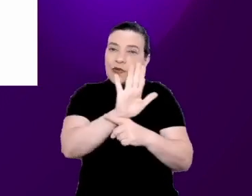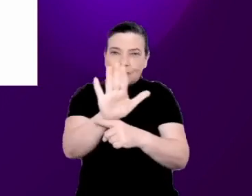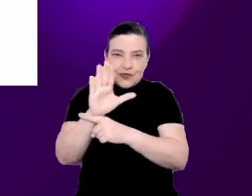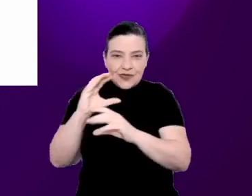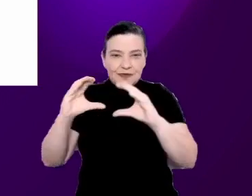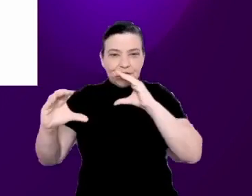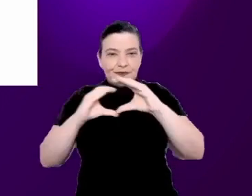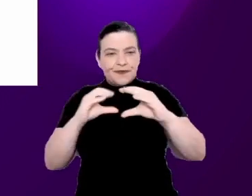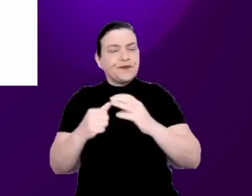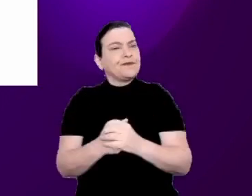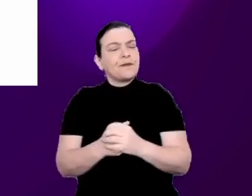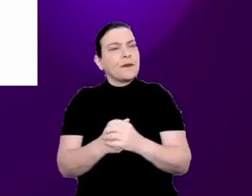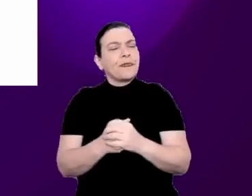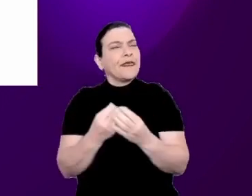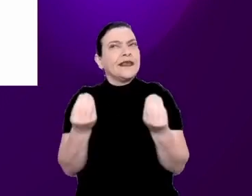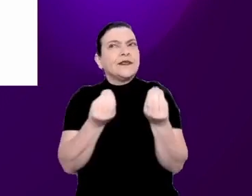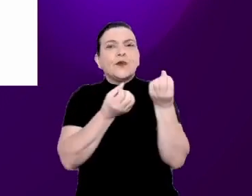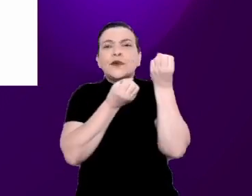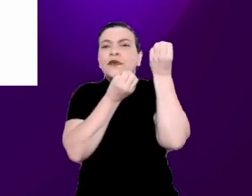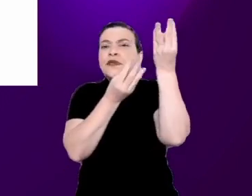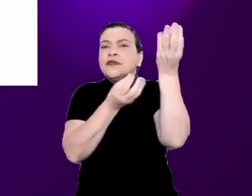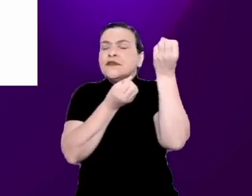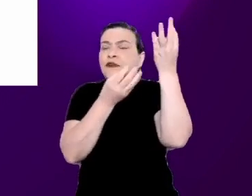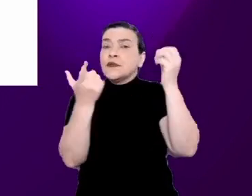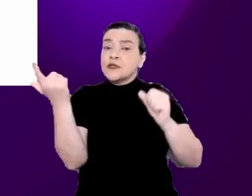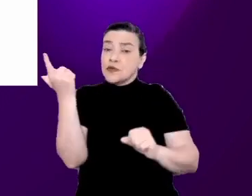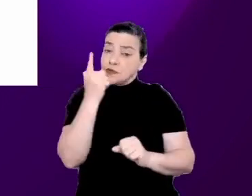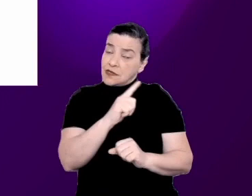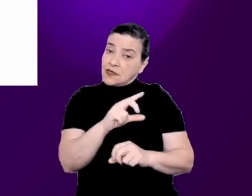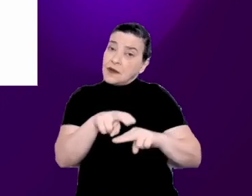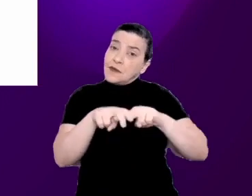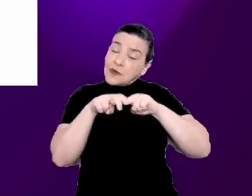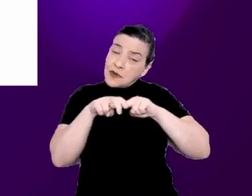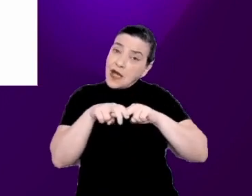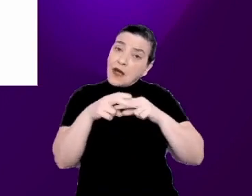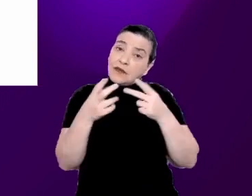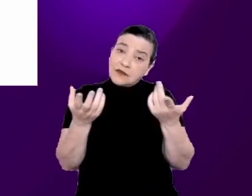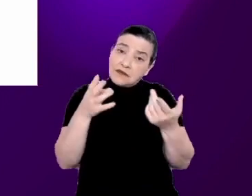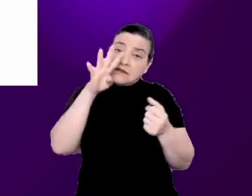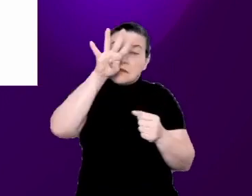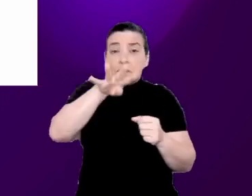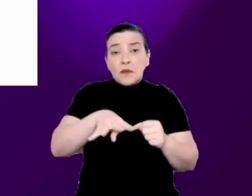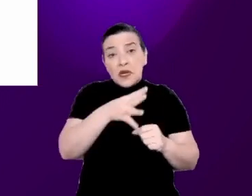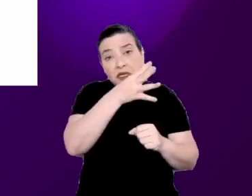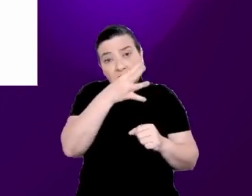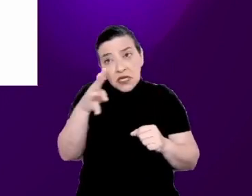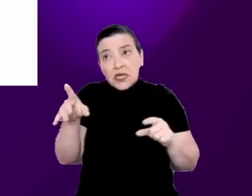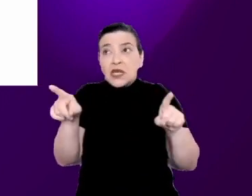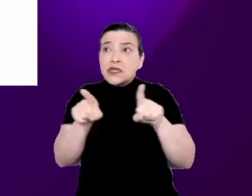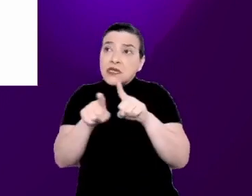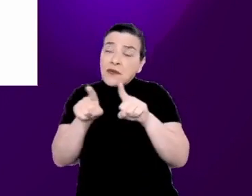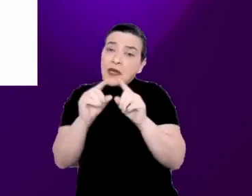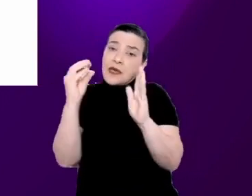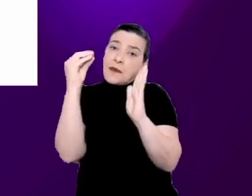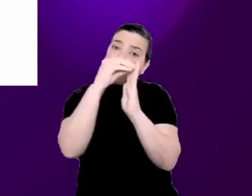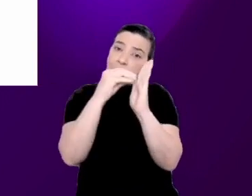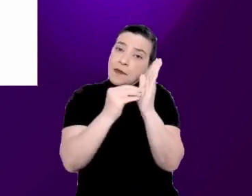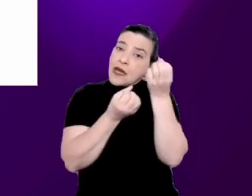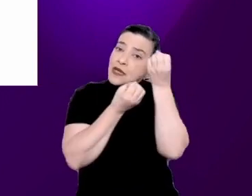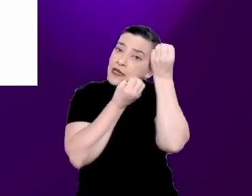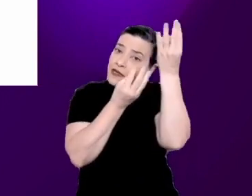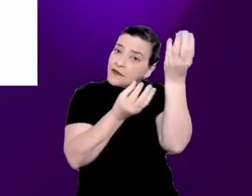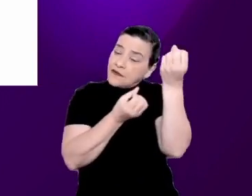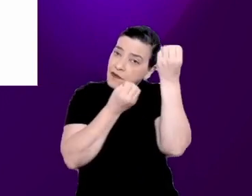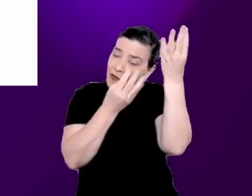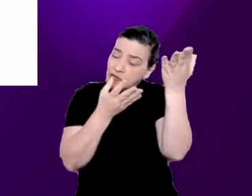vamos obter todos esses dados, né? Através de planilhas, através do prontuário eletrônico e de